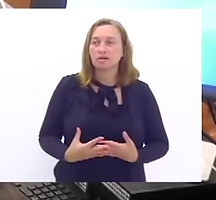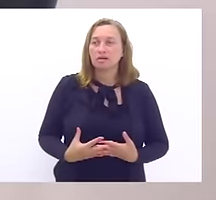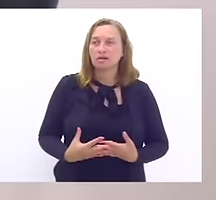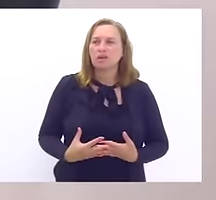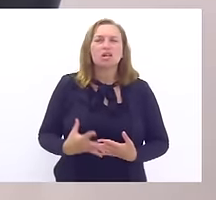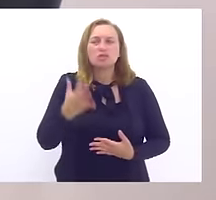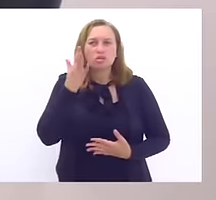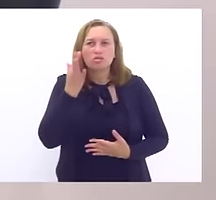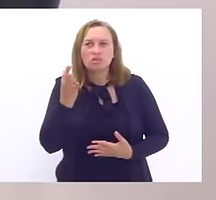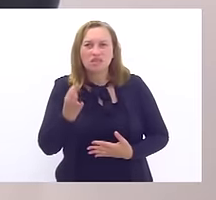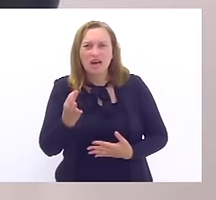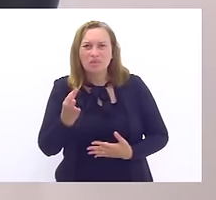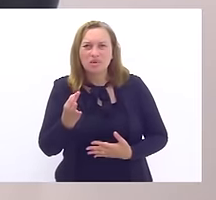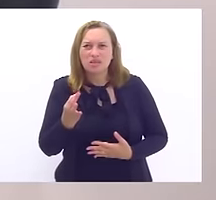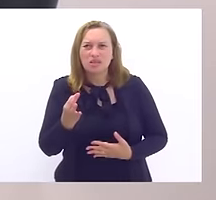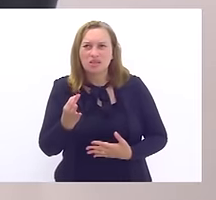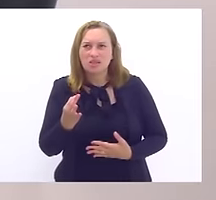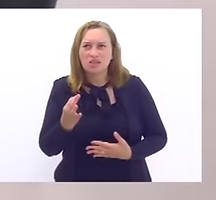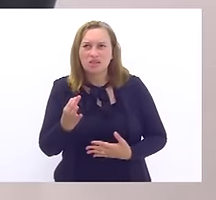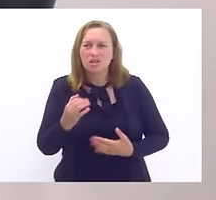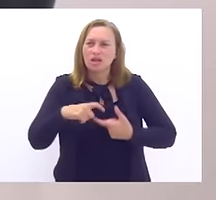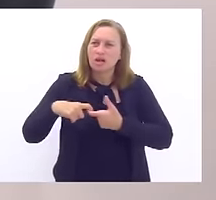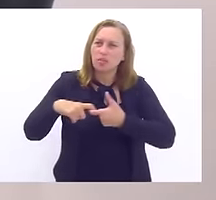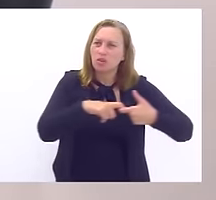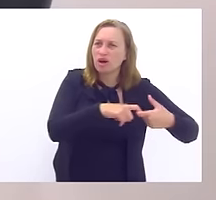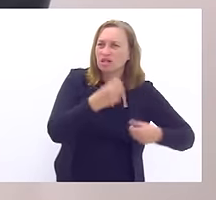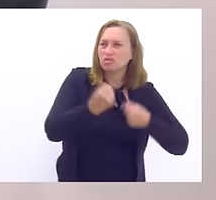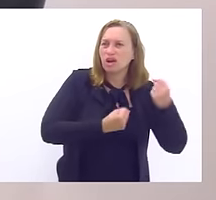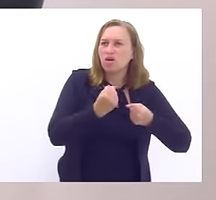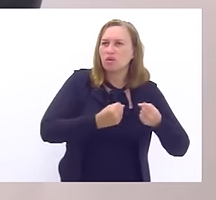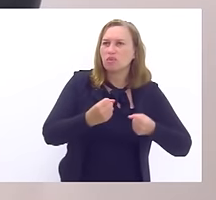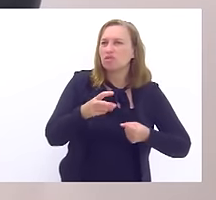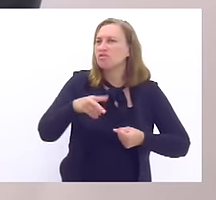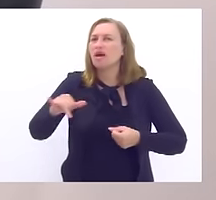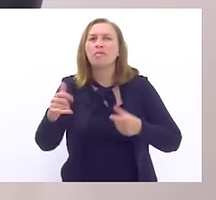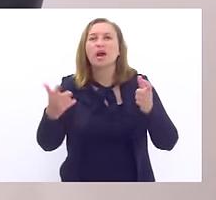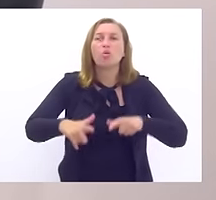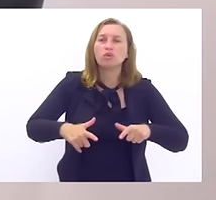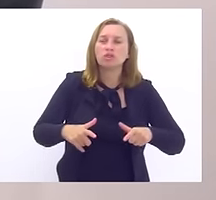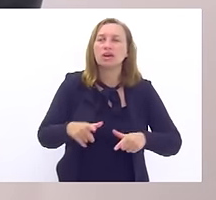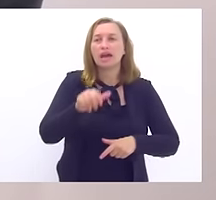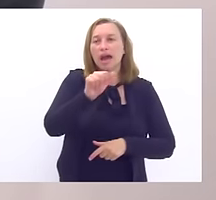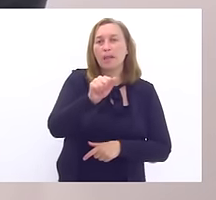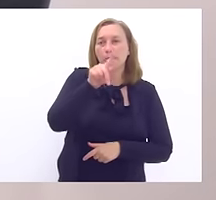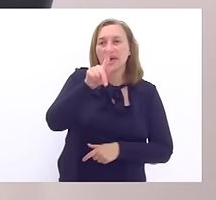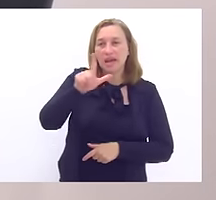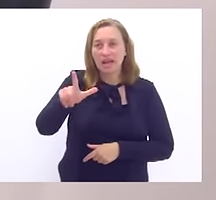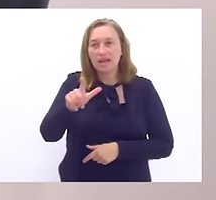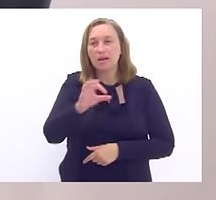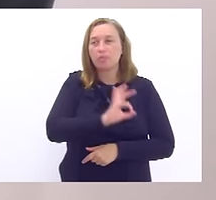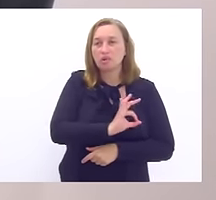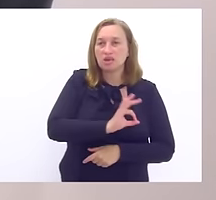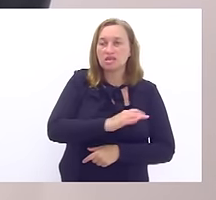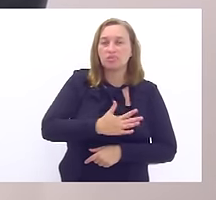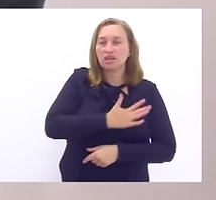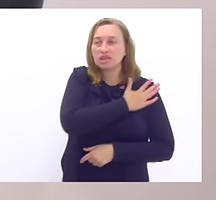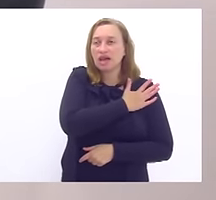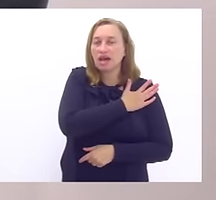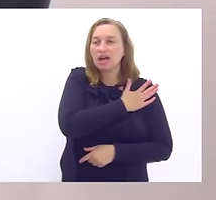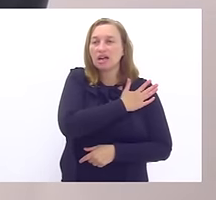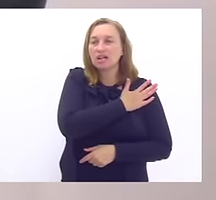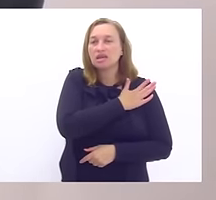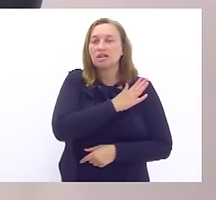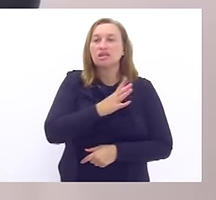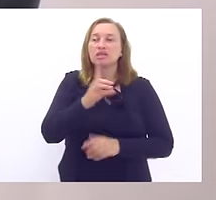não sabe uma vez rebocar do carro no reboque para onde ele vai é a pele é a polícia militar é o Detro